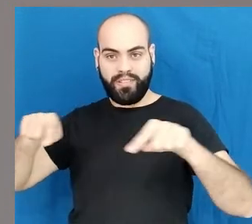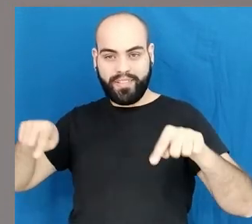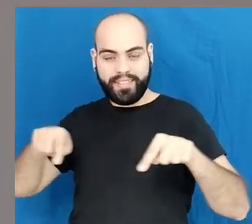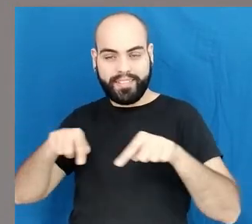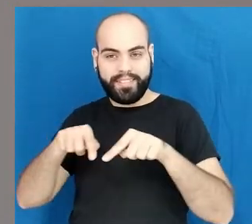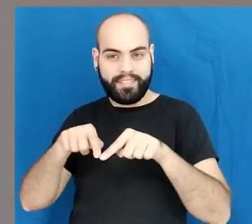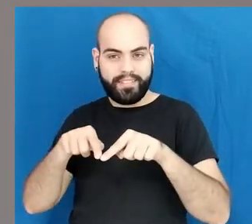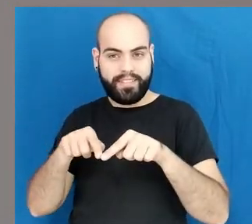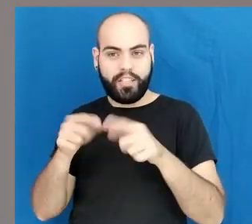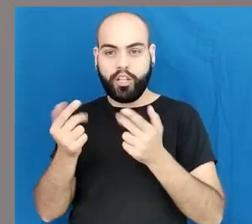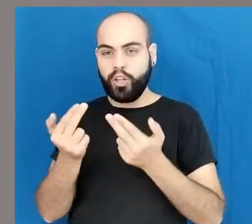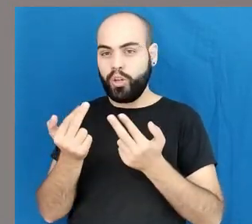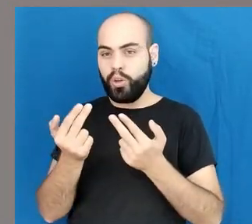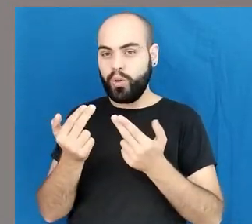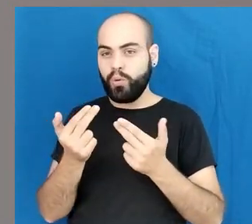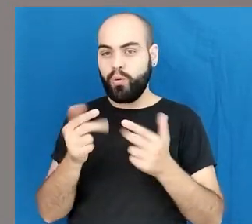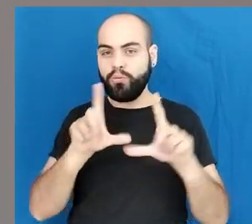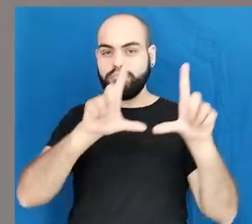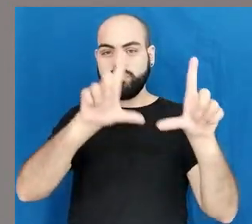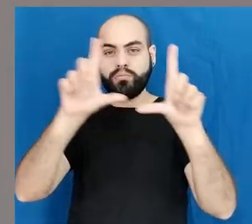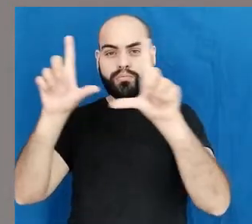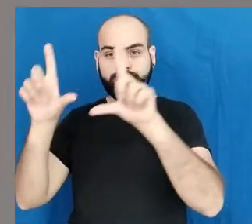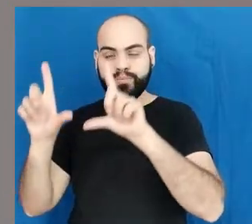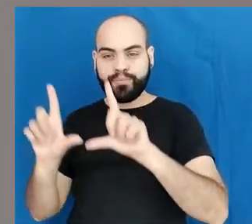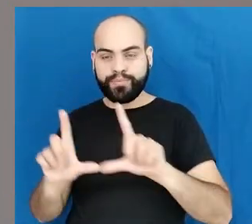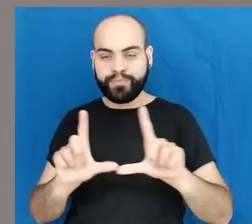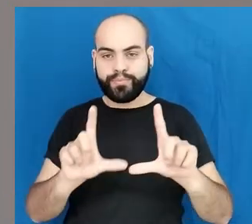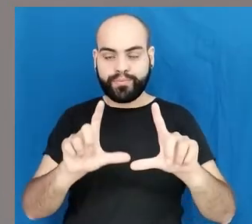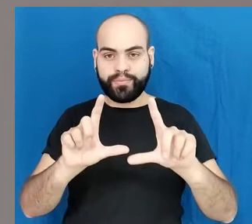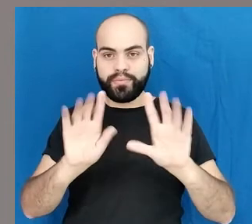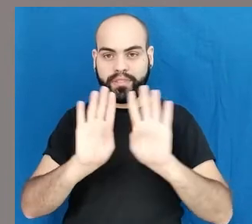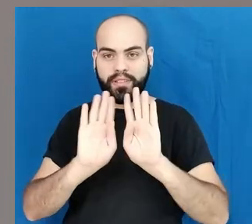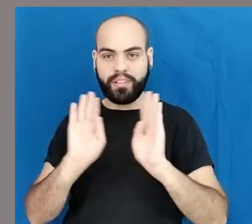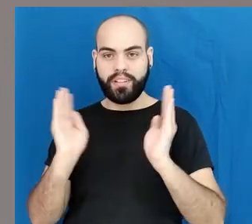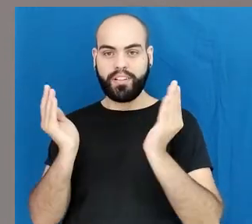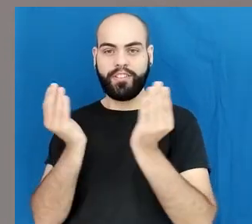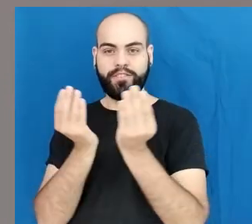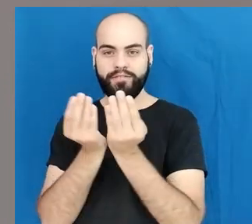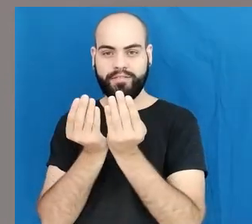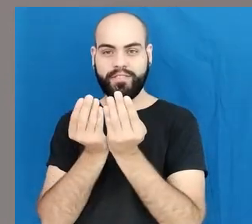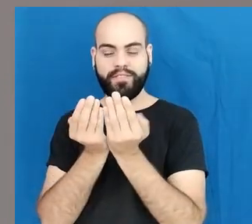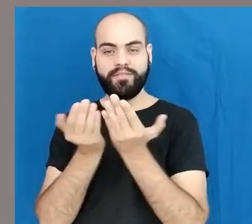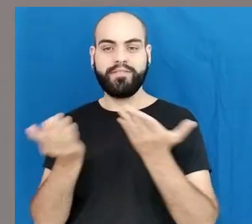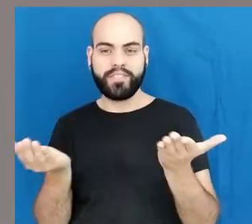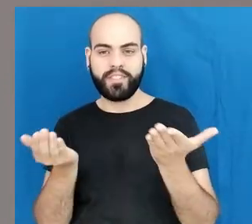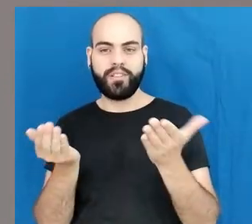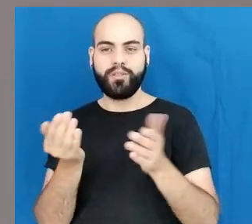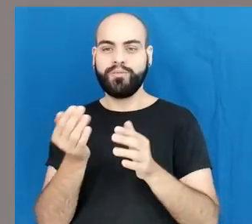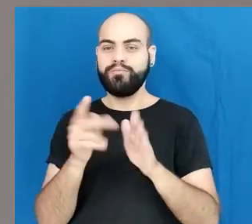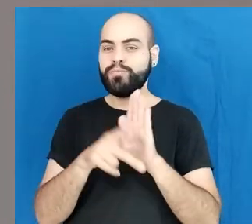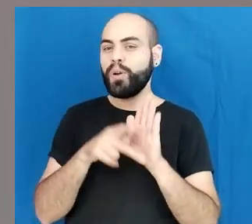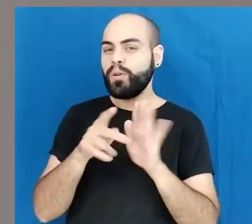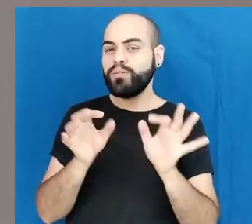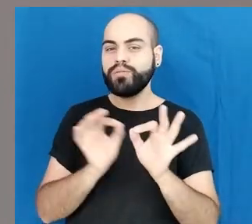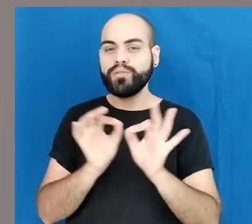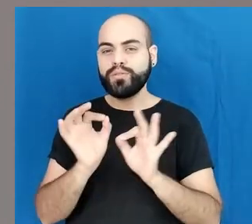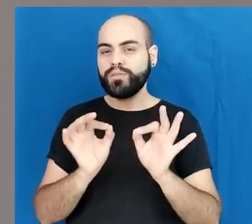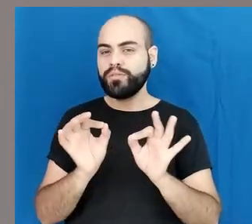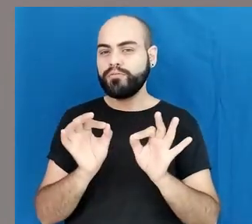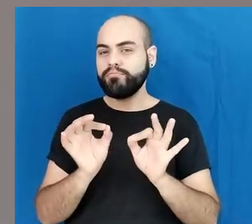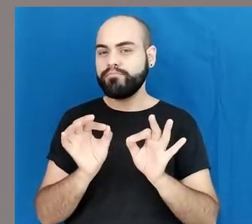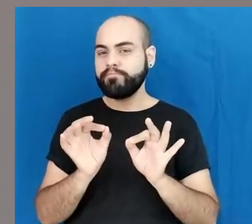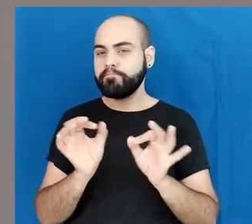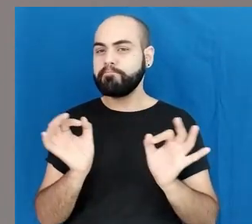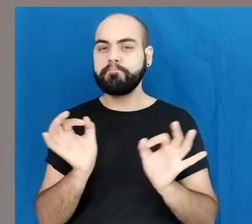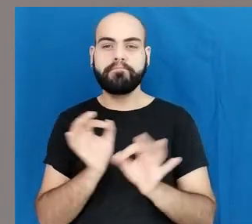pré-existente, como se fosse quase um painel de exposição dentro do espaço circular. Então, ele é um traço